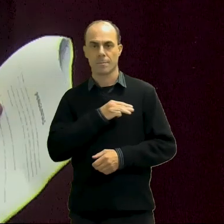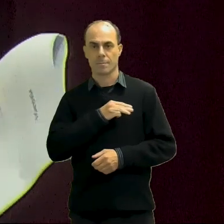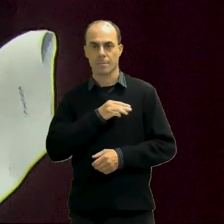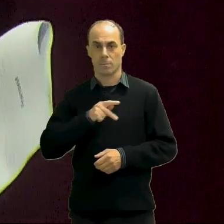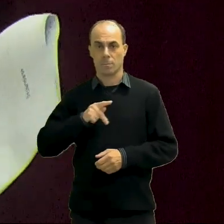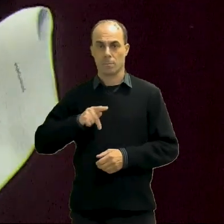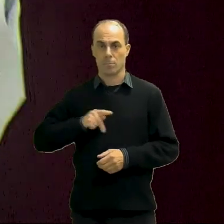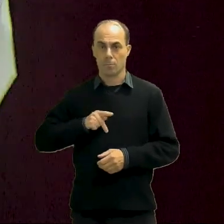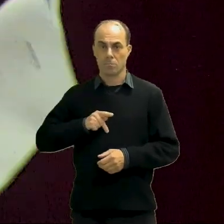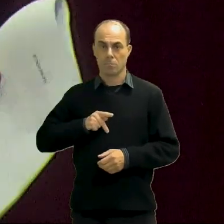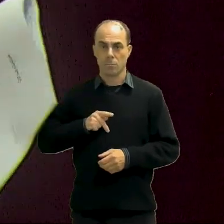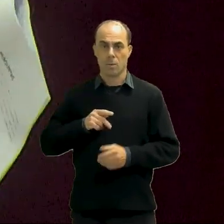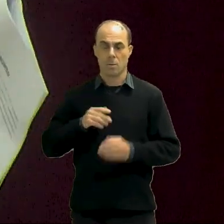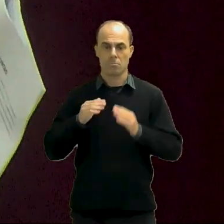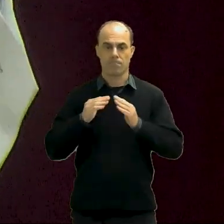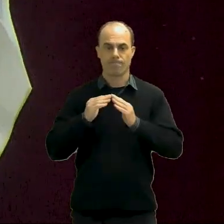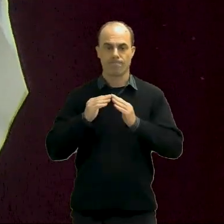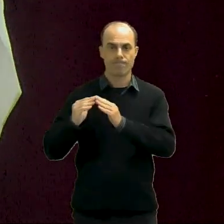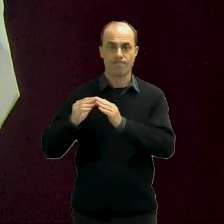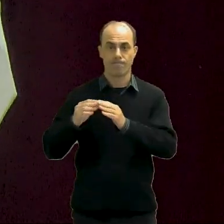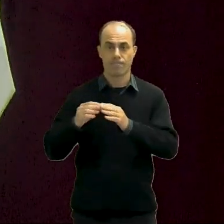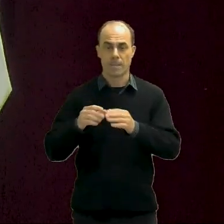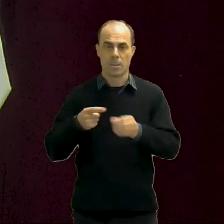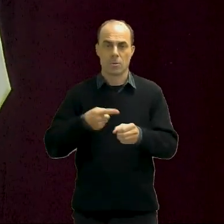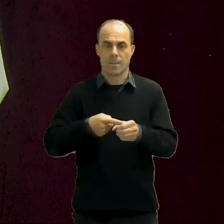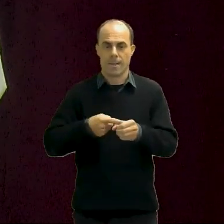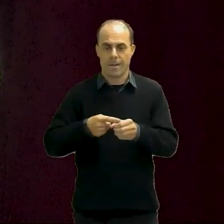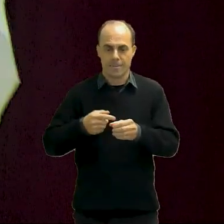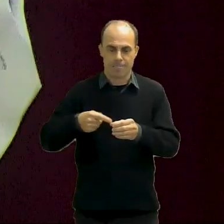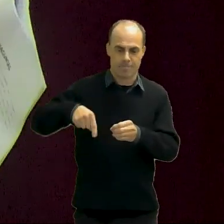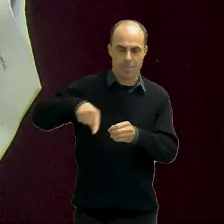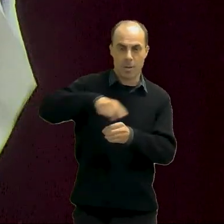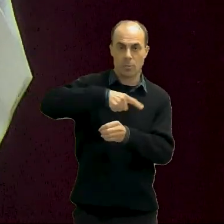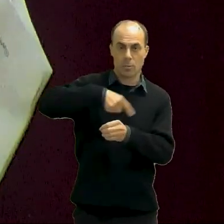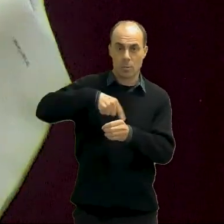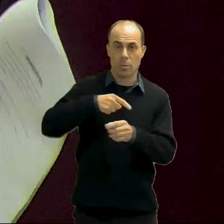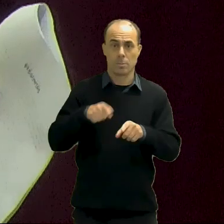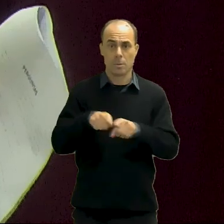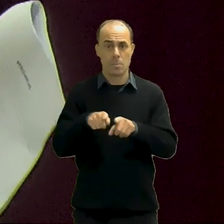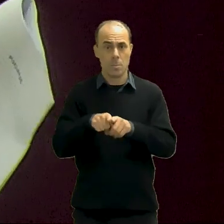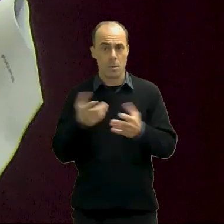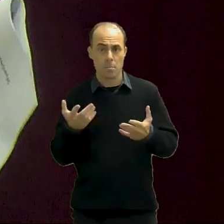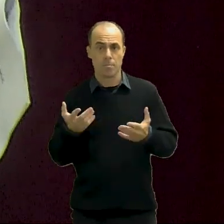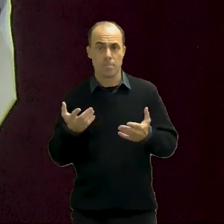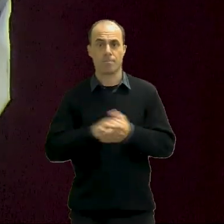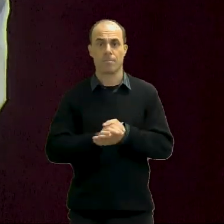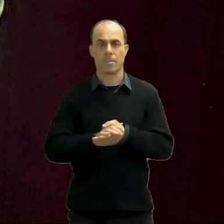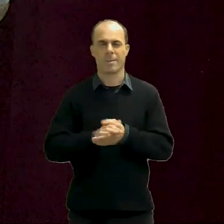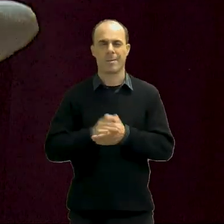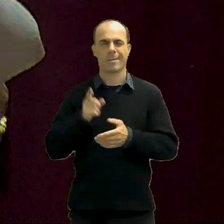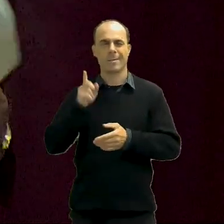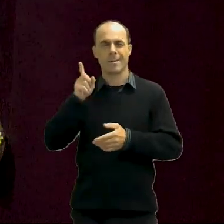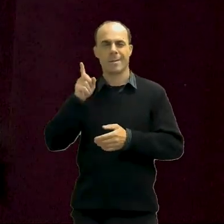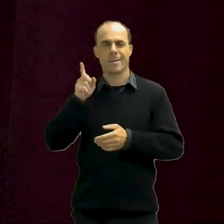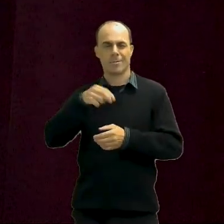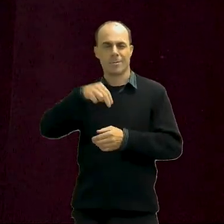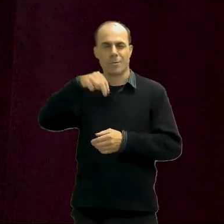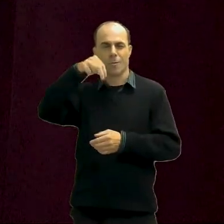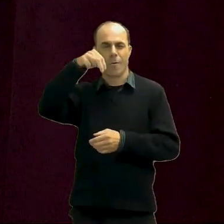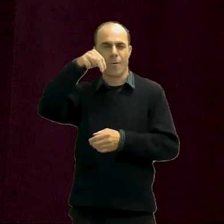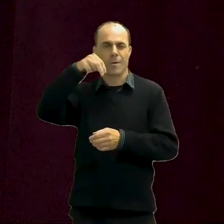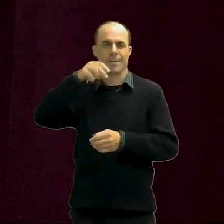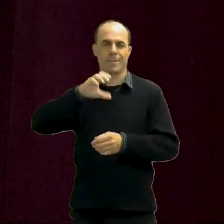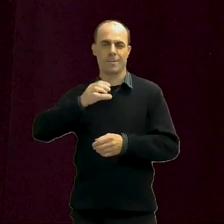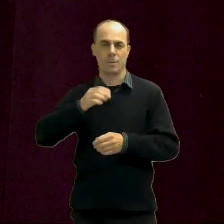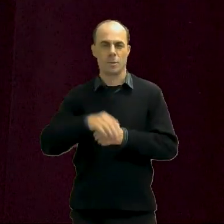comunidades né Eu vi até que que você participa de um projeto no Tatuquara É isso mesmo né no cachimba